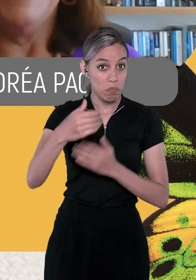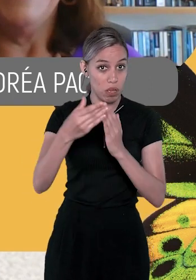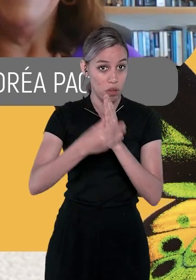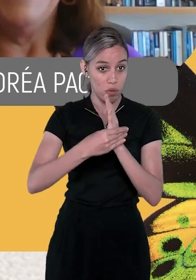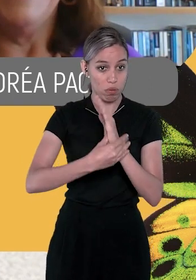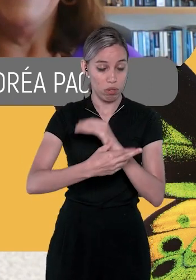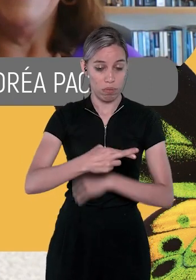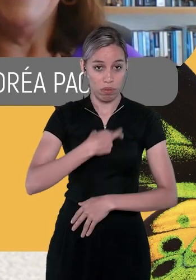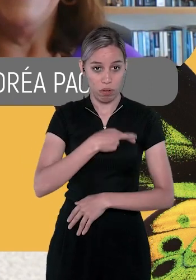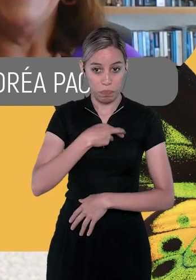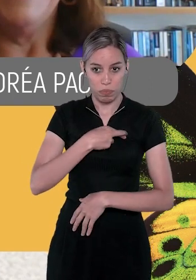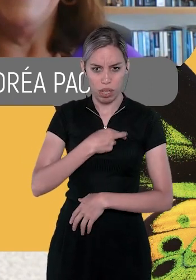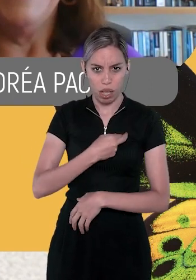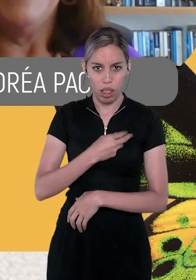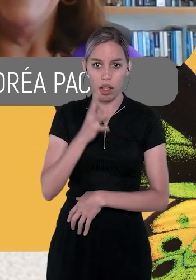na editora.